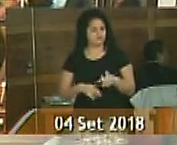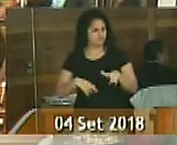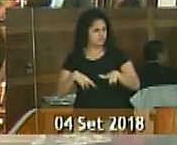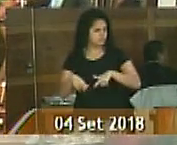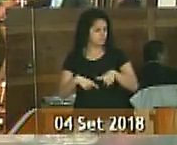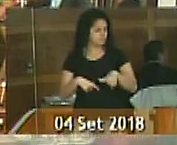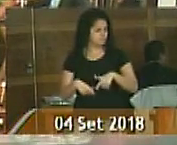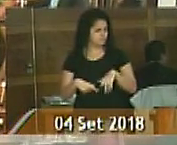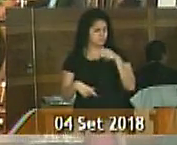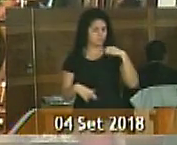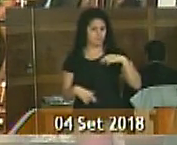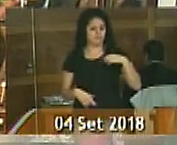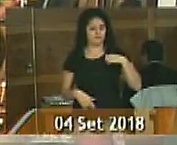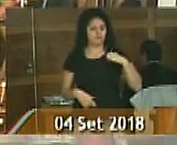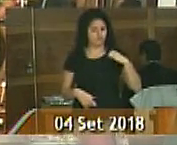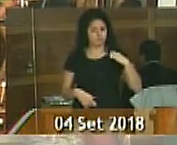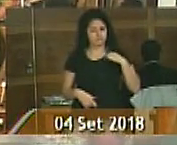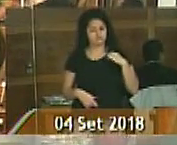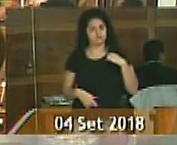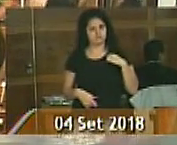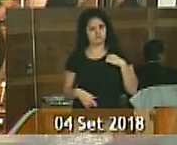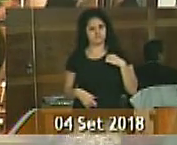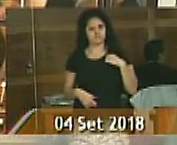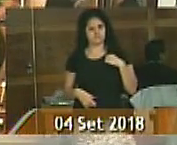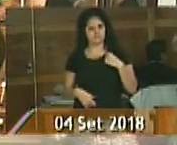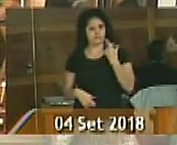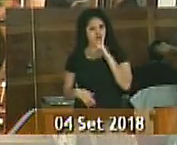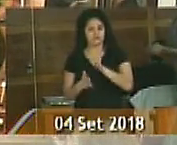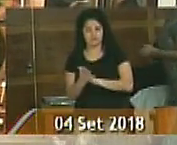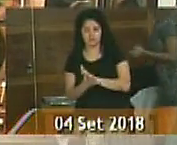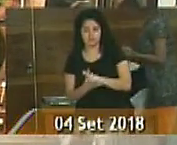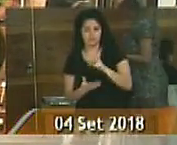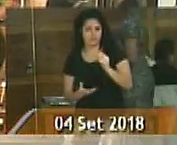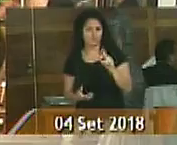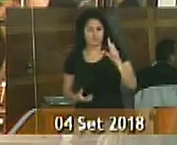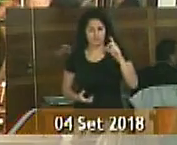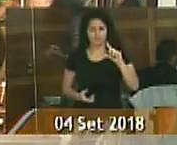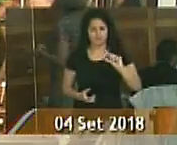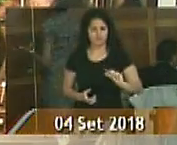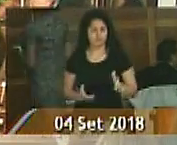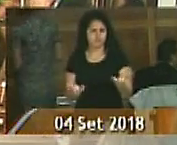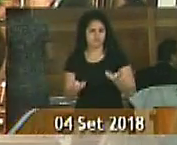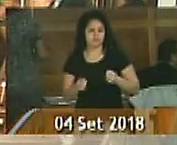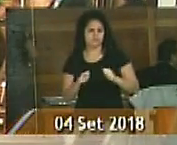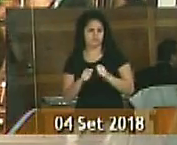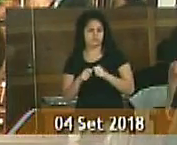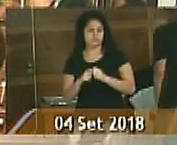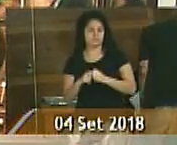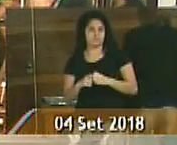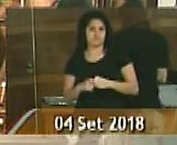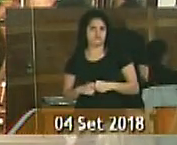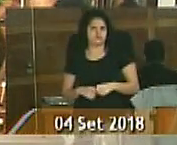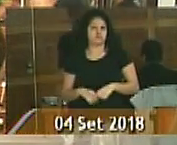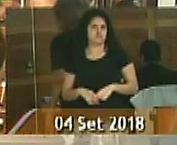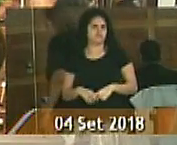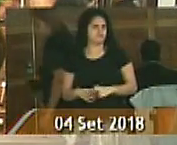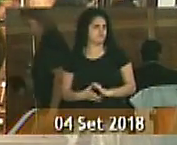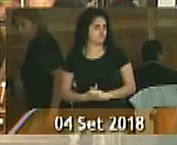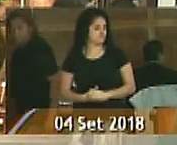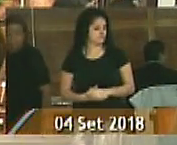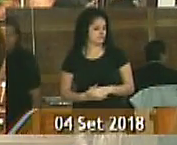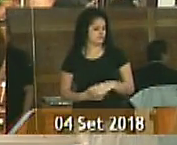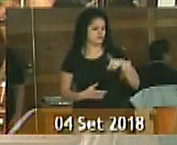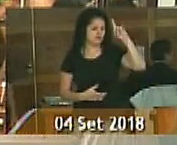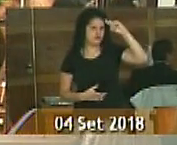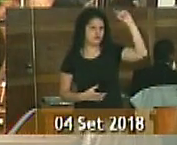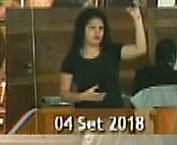trabalhar voluntariamente, são muitos poucos que querem fazer isso. Né? Então, que